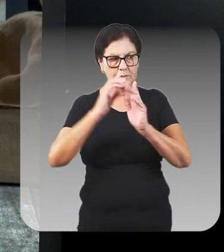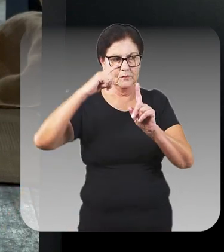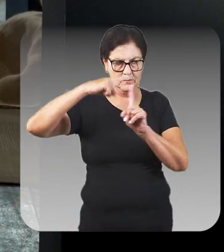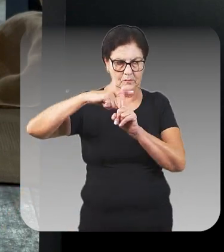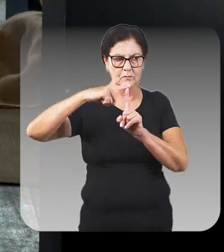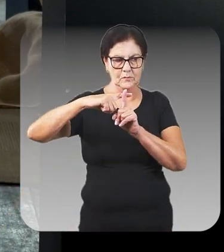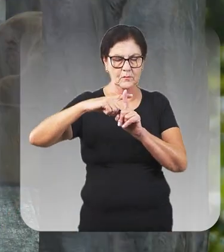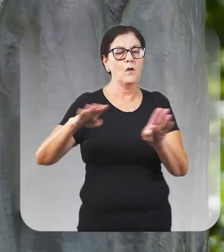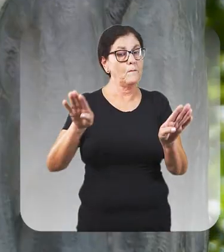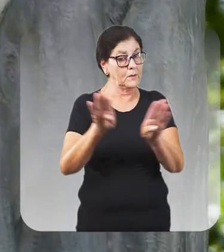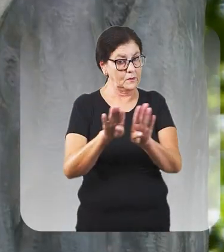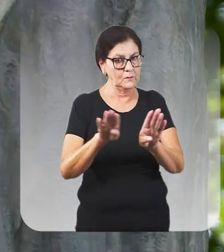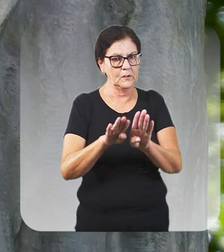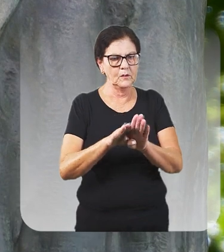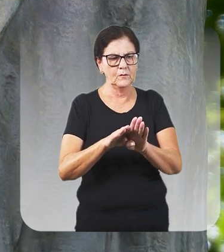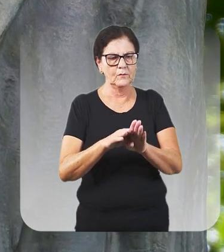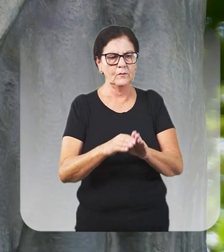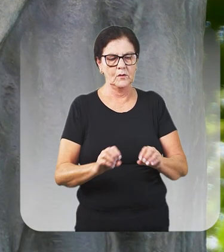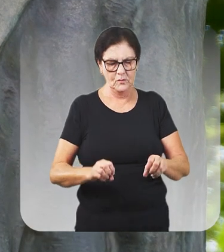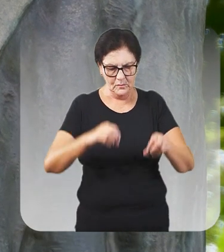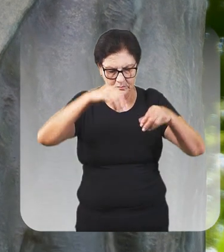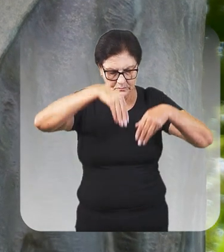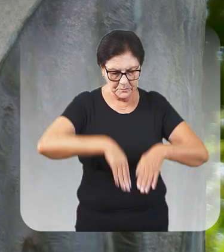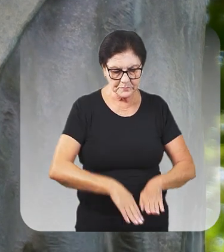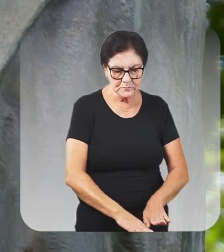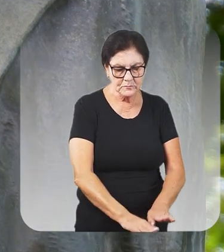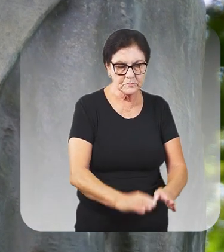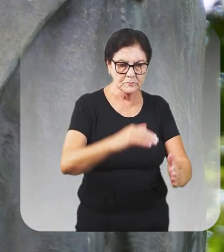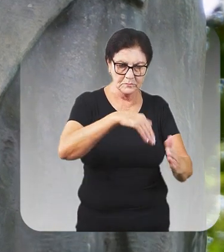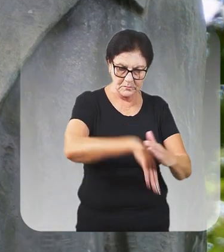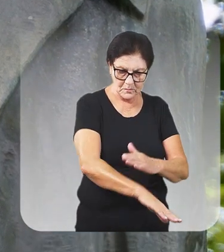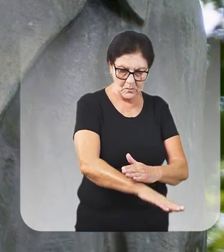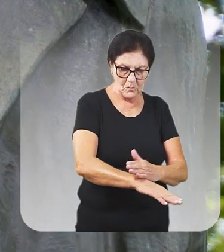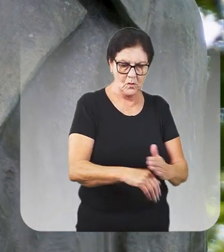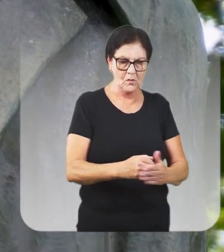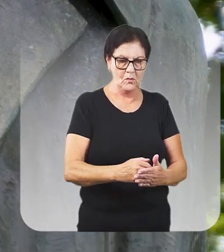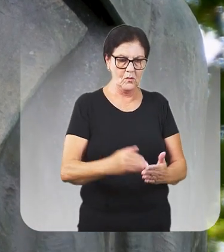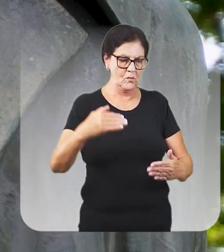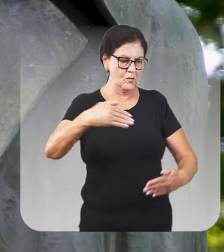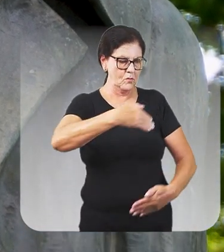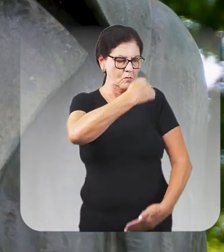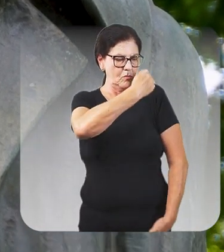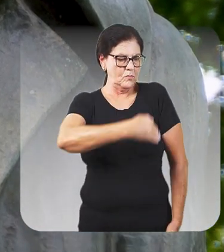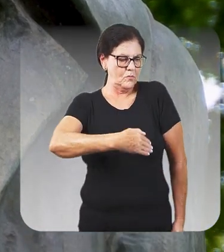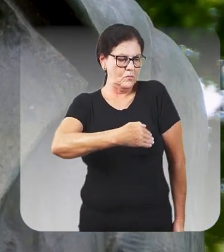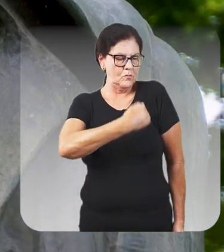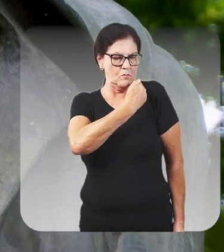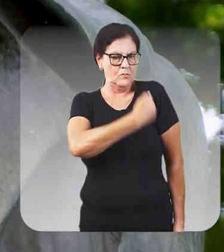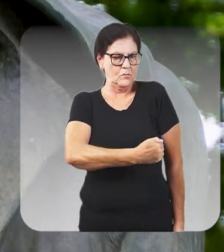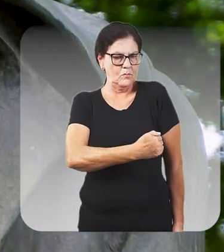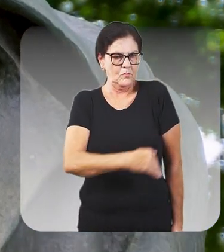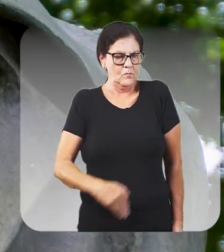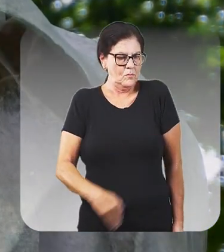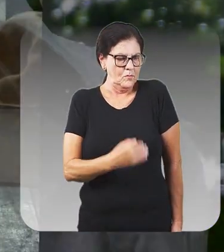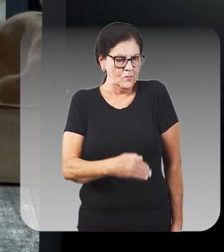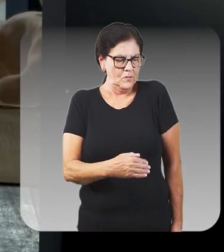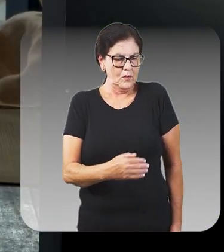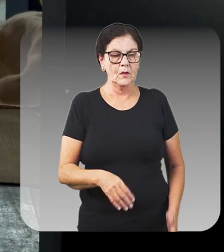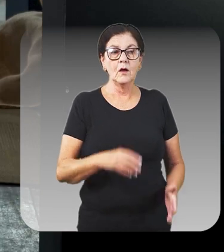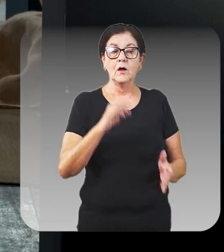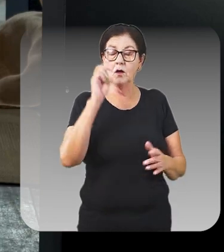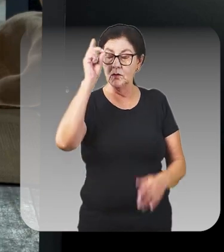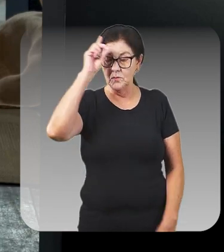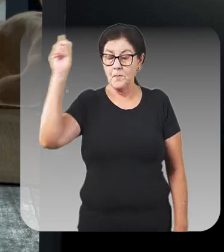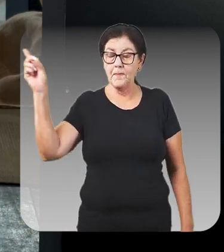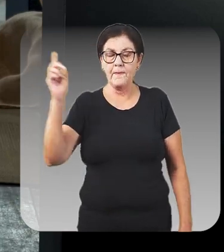e Newton Prado foi enterrado na Praça Rui Barbosa, onde está situado o busto dele, no dia